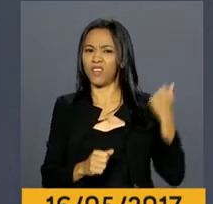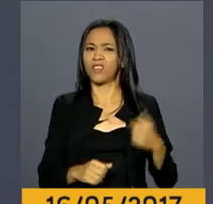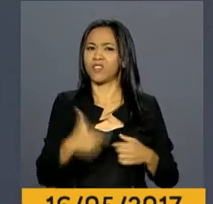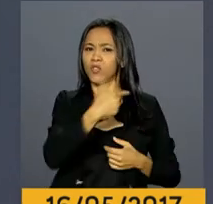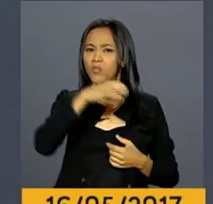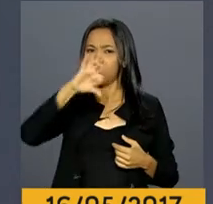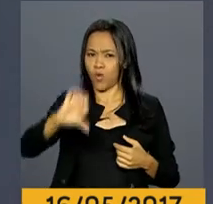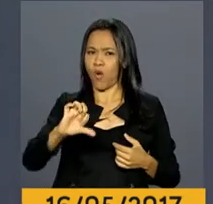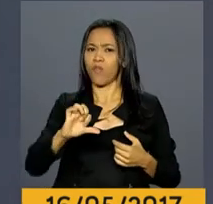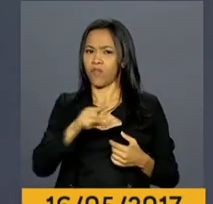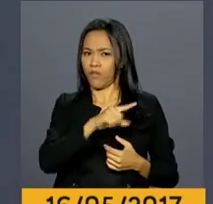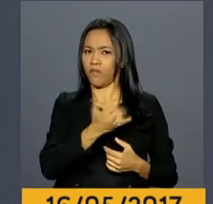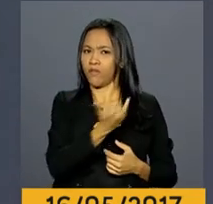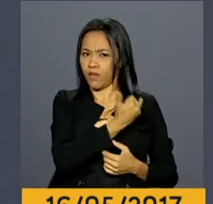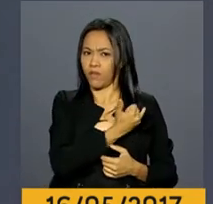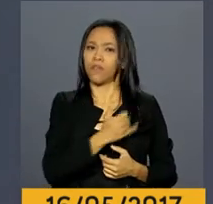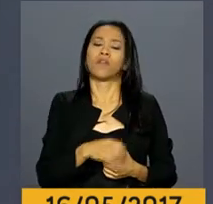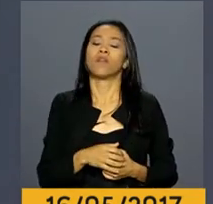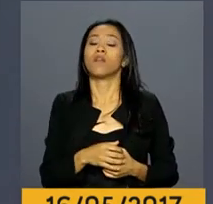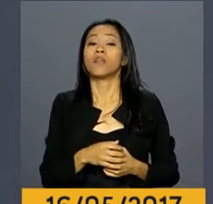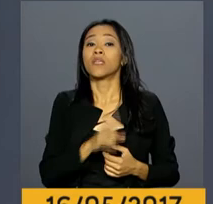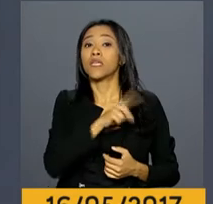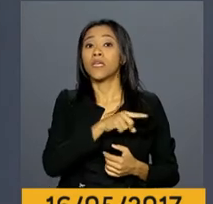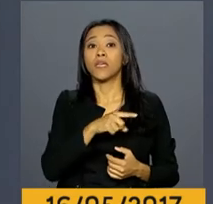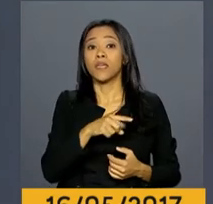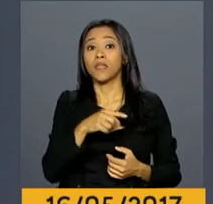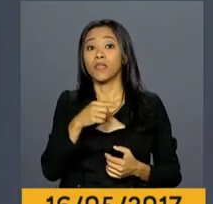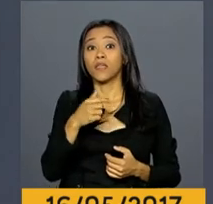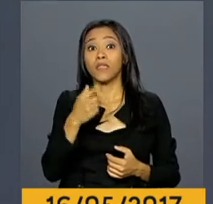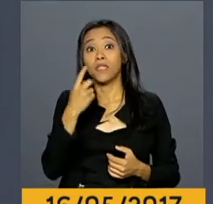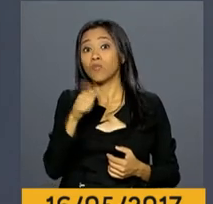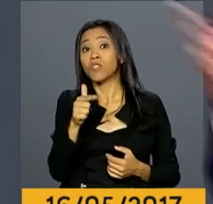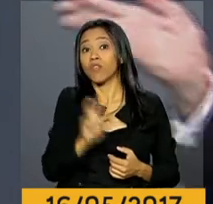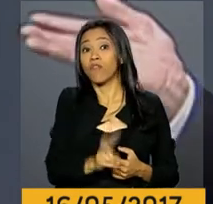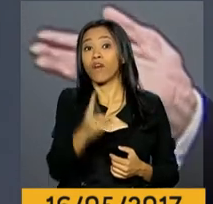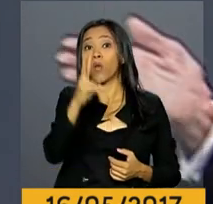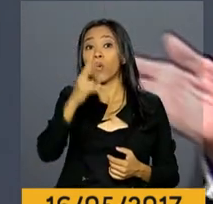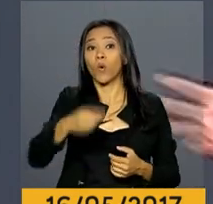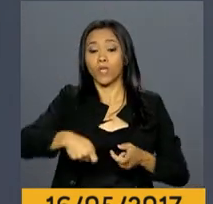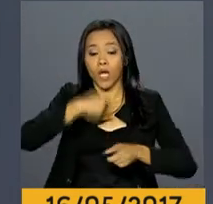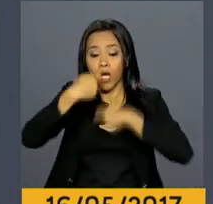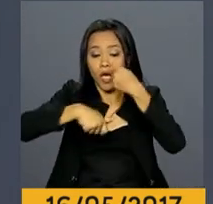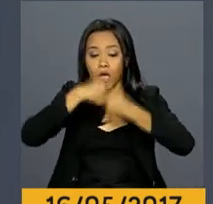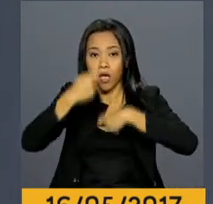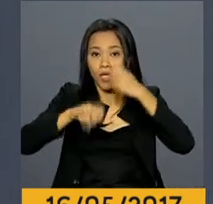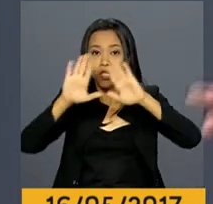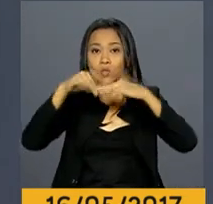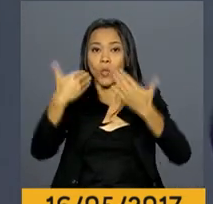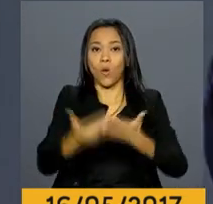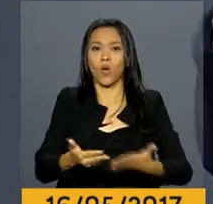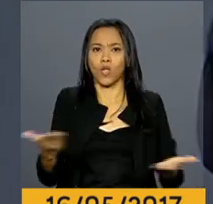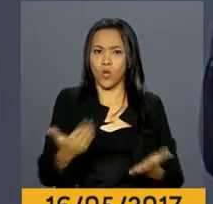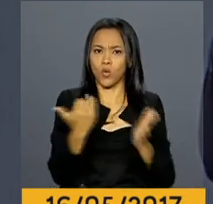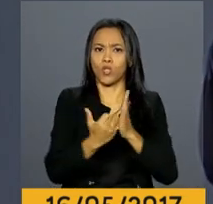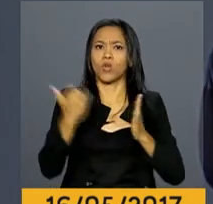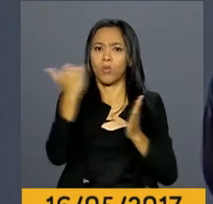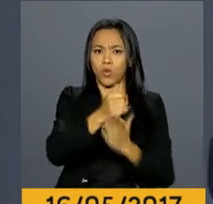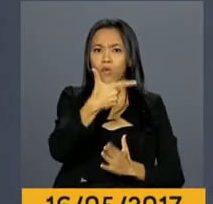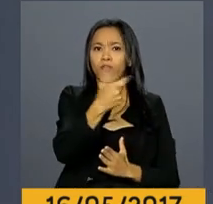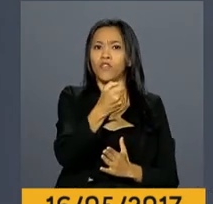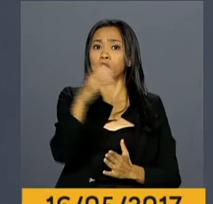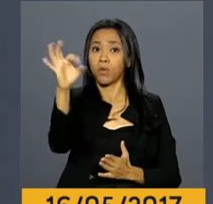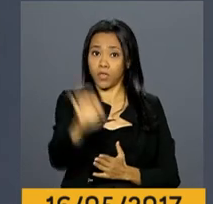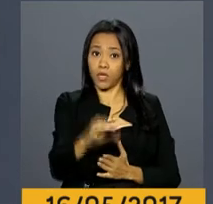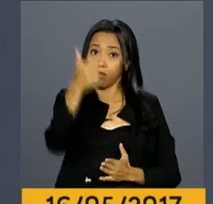se revalorizava o valor da emenda da merenda escolar. E houve uma revalorização de 20%. É mais uma vez em